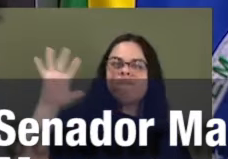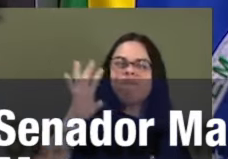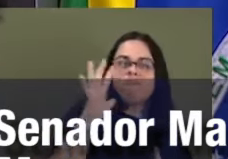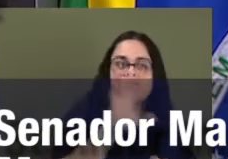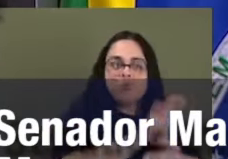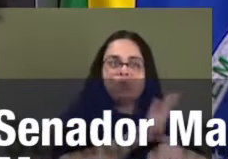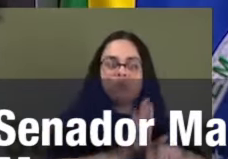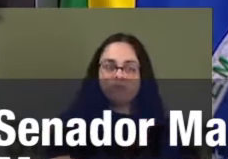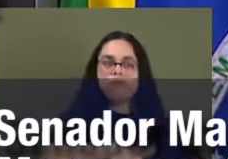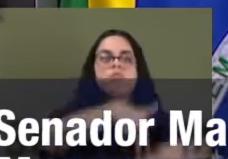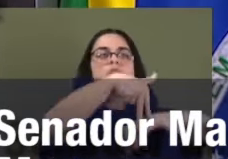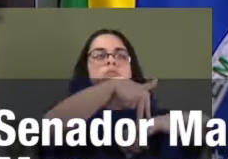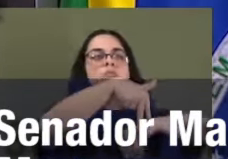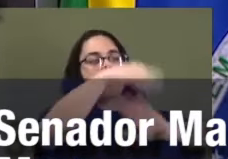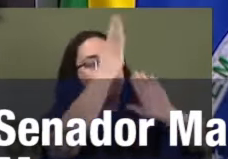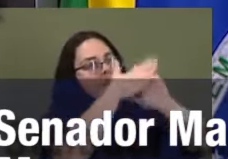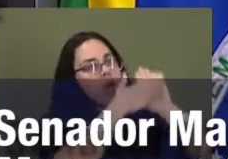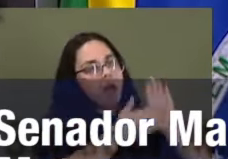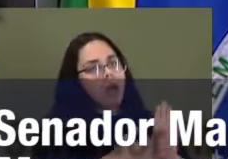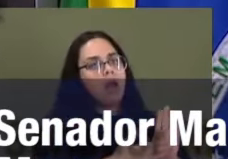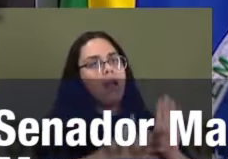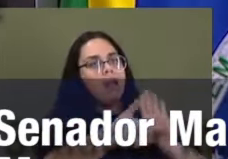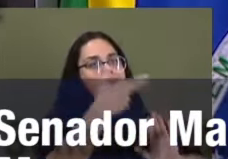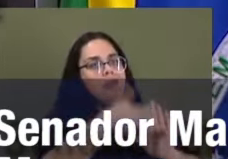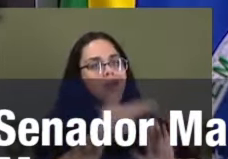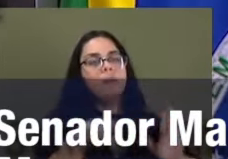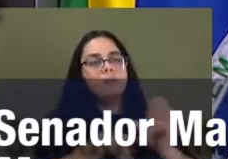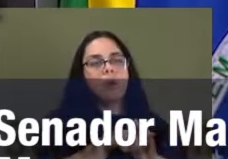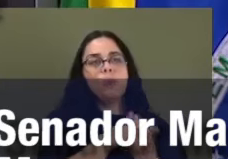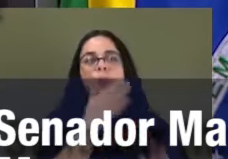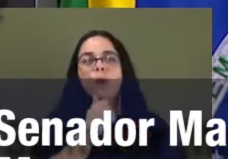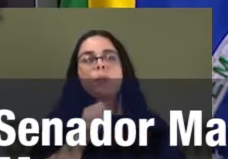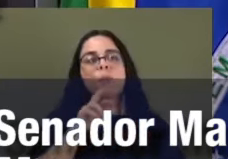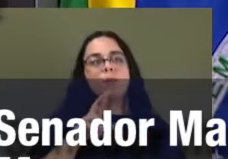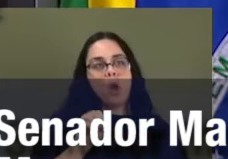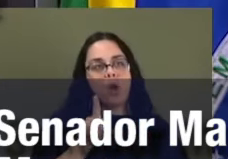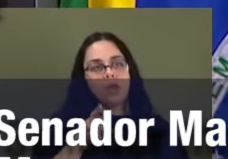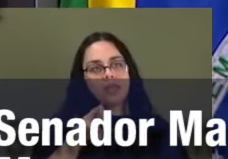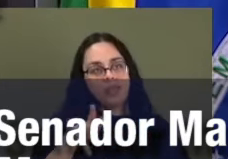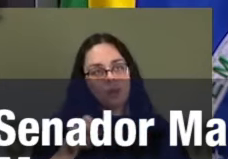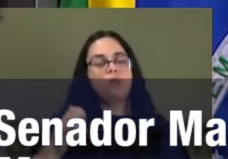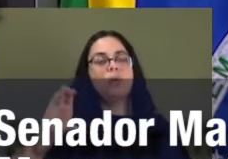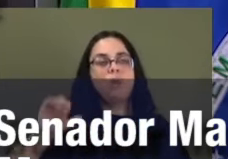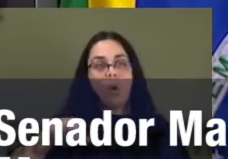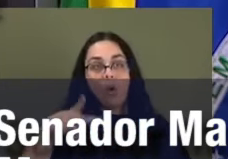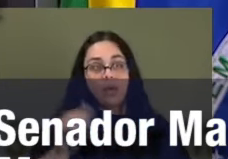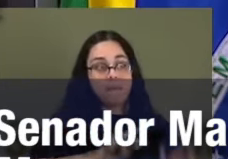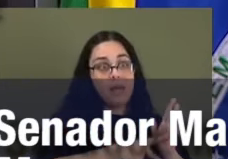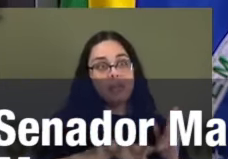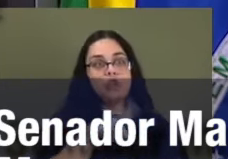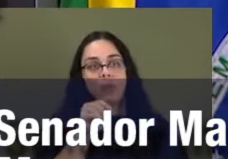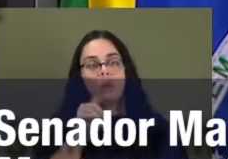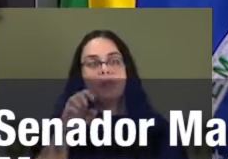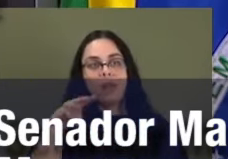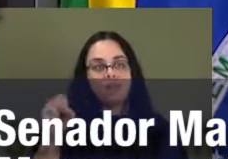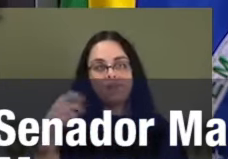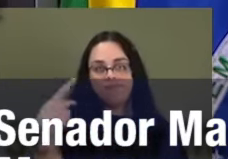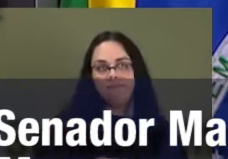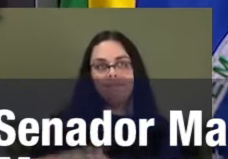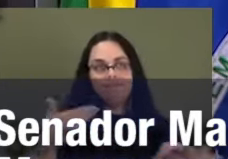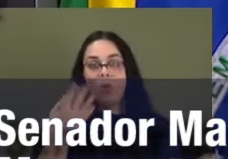se levantaram e subscreveram o requerimento feito pelo Rodrigo Cunha, presidente do Podemos, aqui no Congresso.